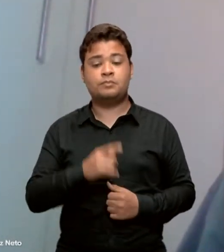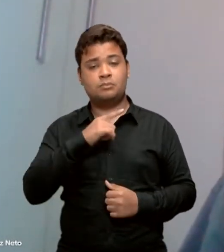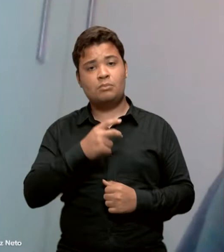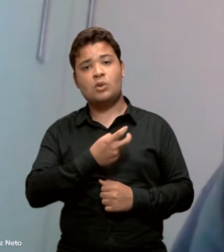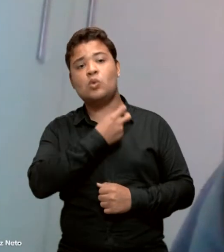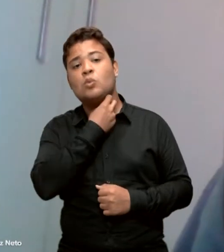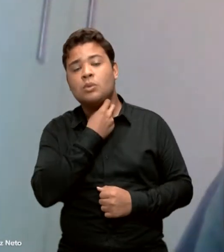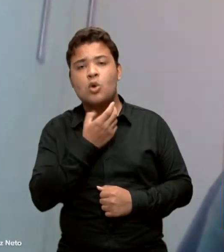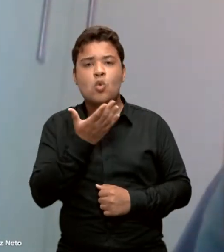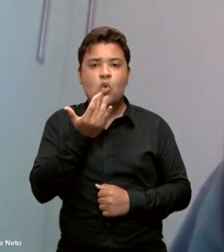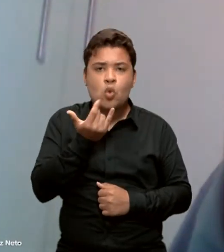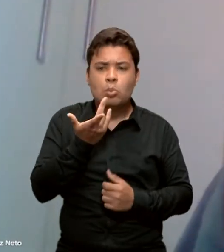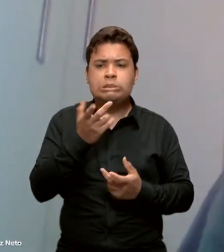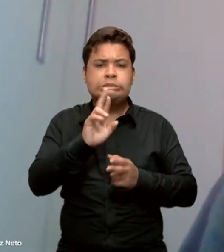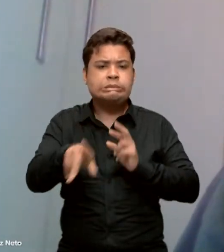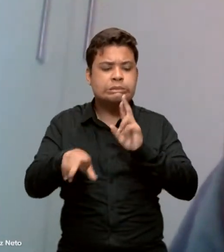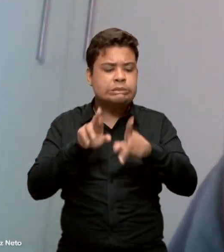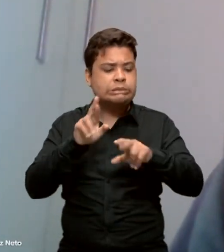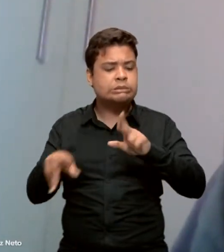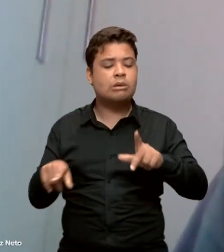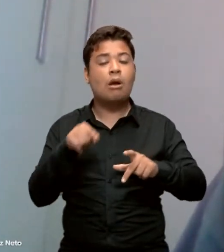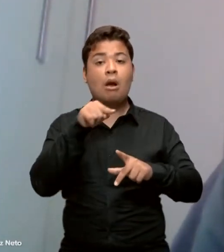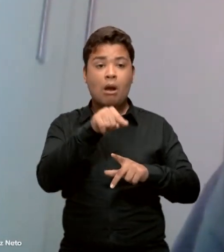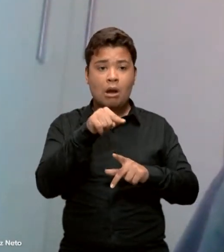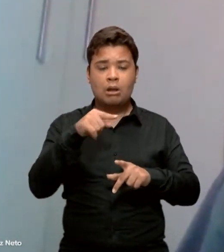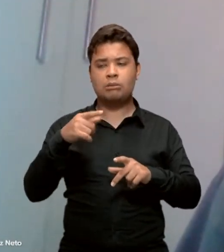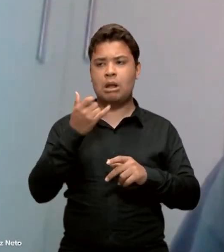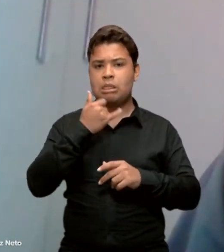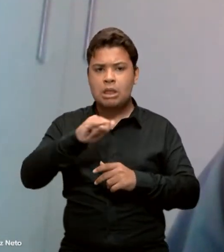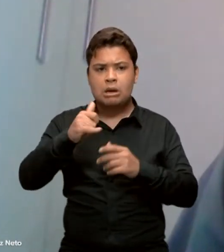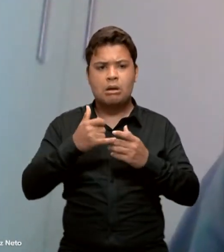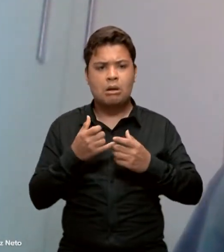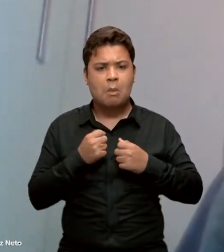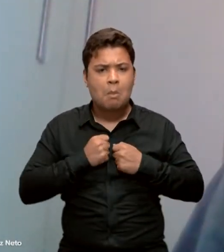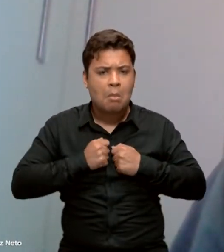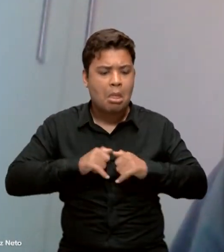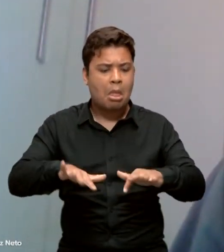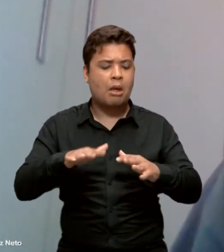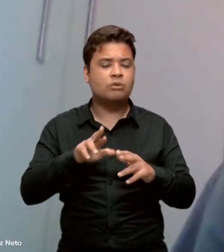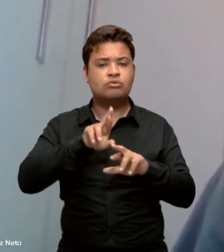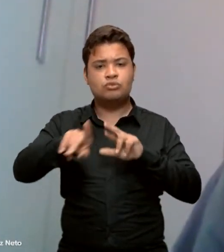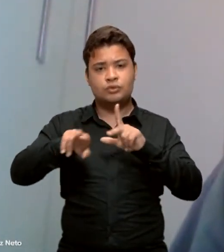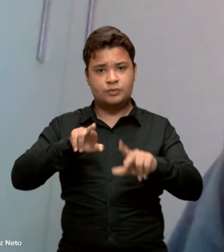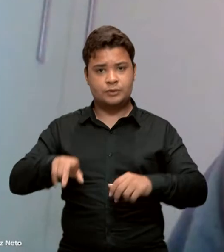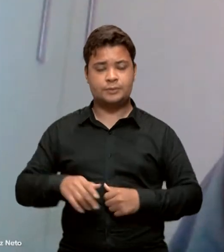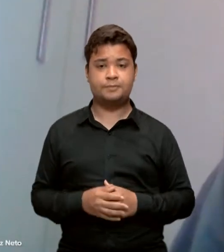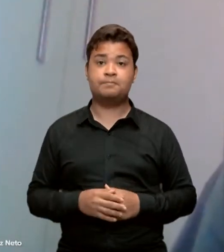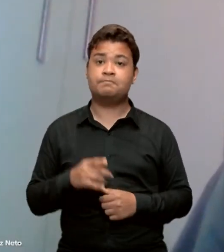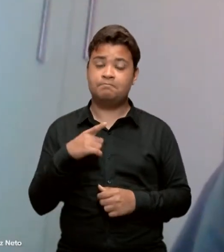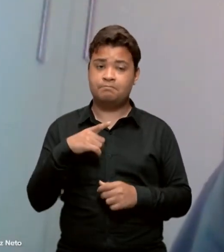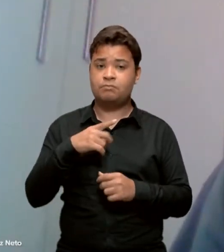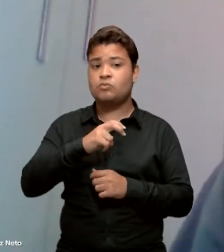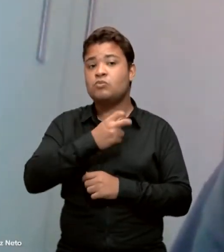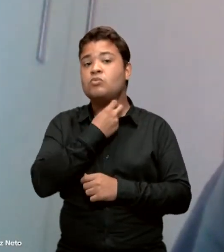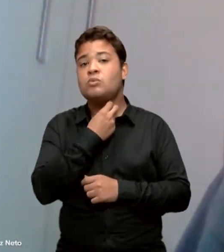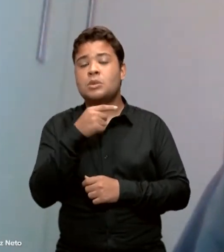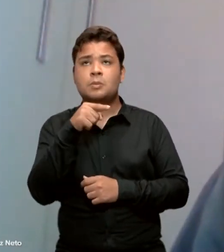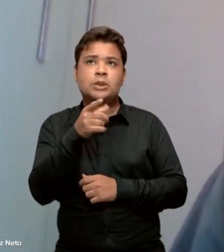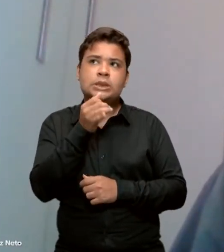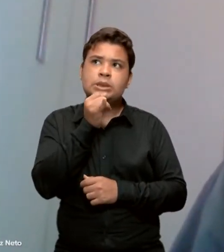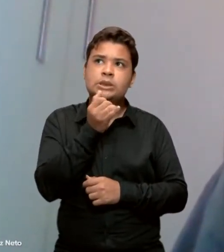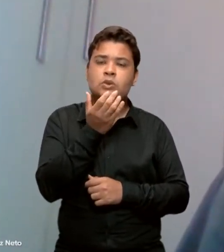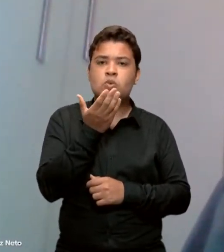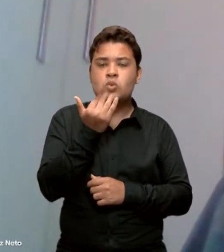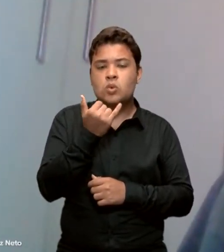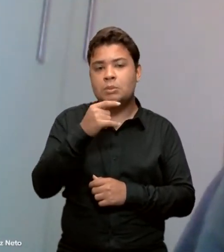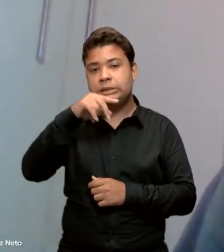diferentes dietas evoluíram gastos de energias diferentes. Por exemplo, o morcego nectarívoro gasta muito mais energia do que o morcego que come